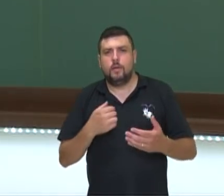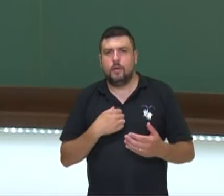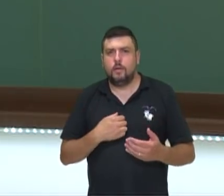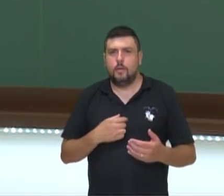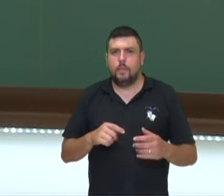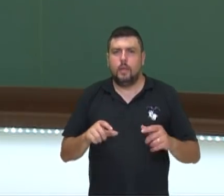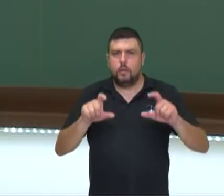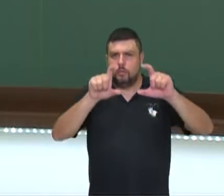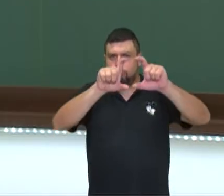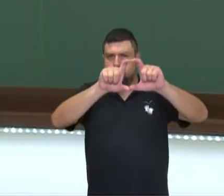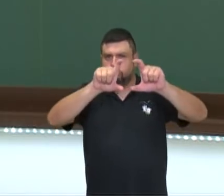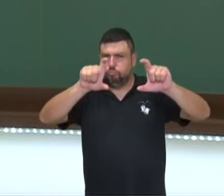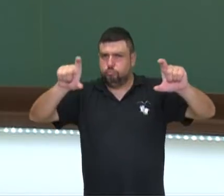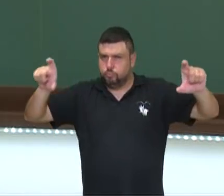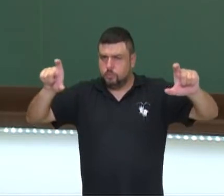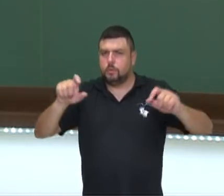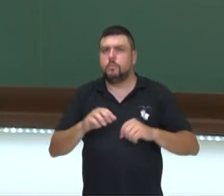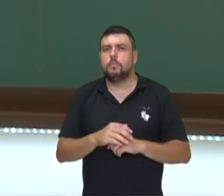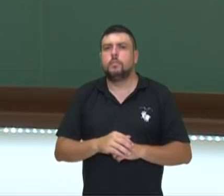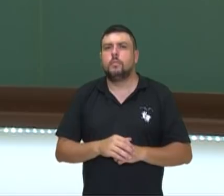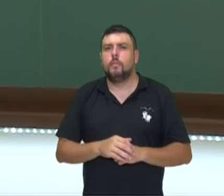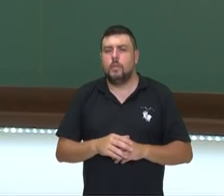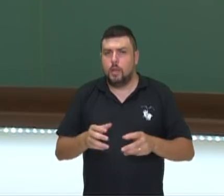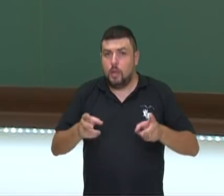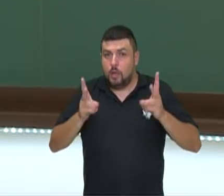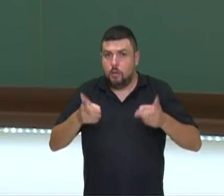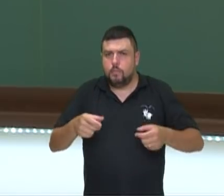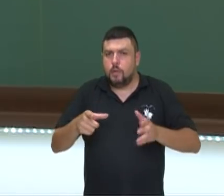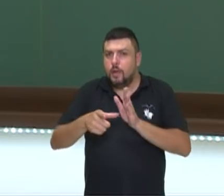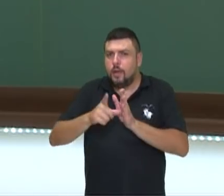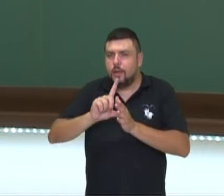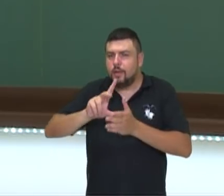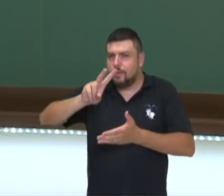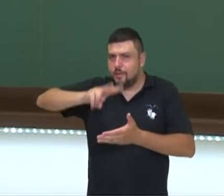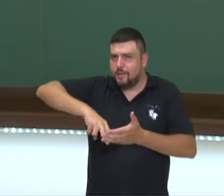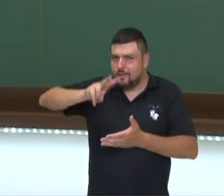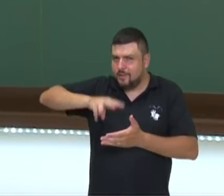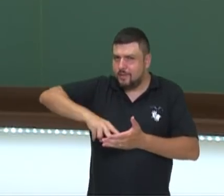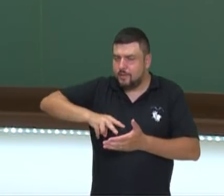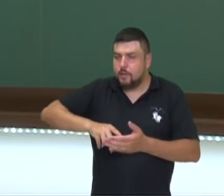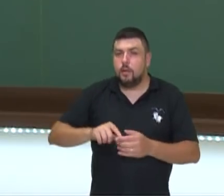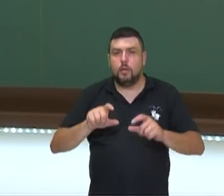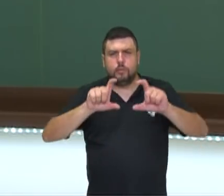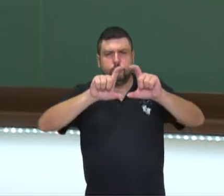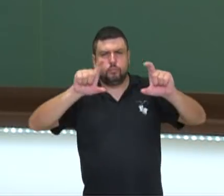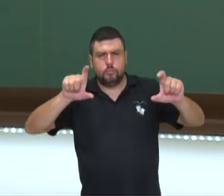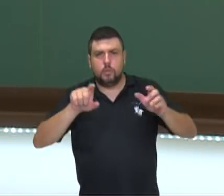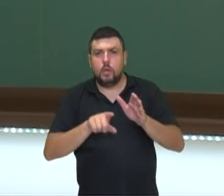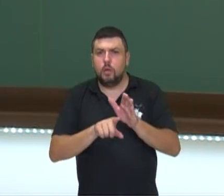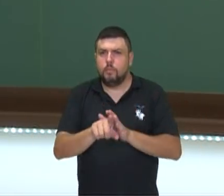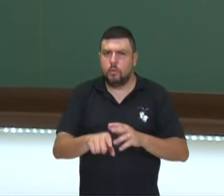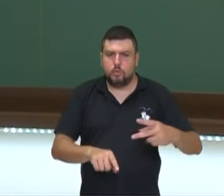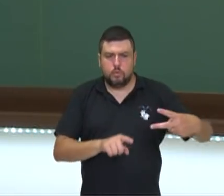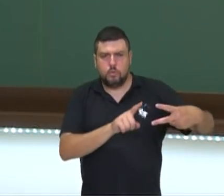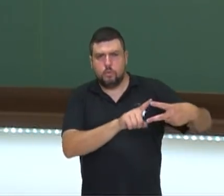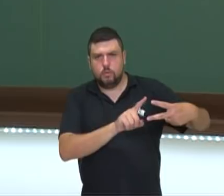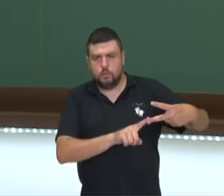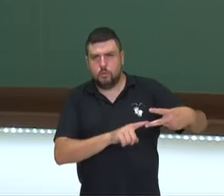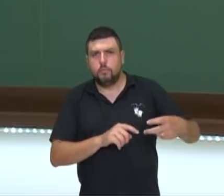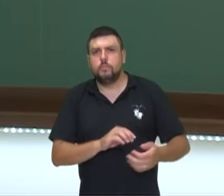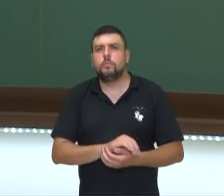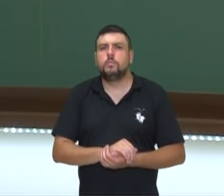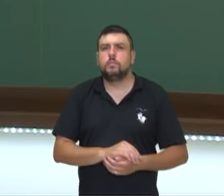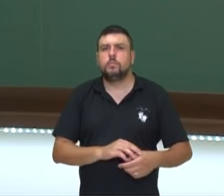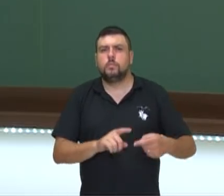tá aqui em cima, tá vendo? A mesma tirinha que eu acabei de ler. E eu tenho 2 perguntas. O texto é